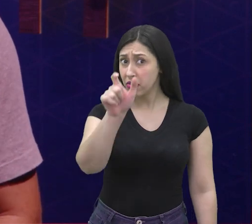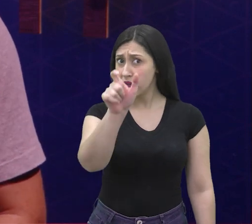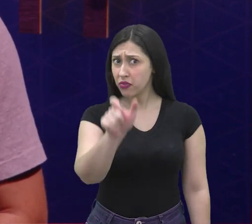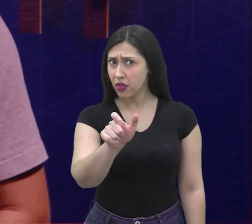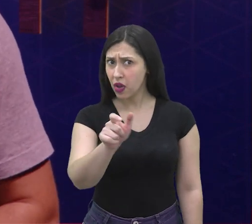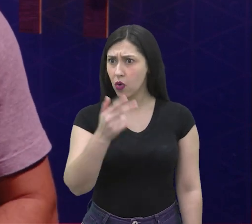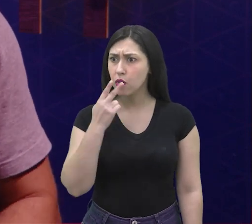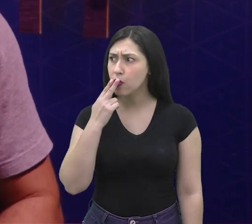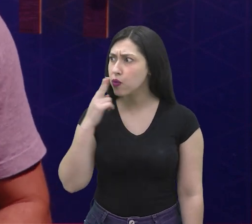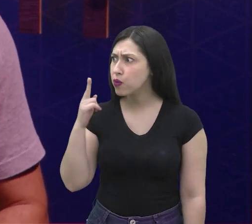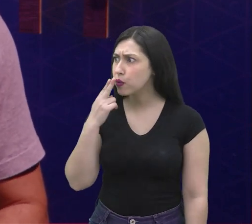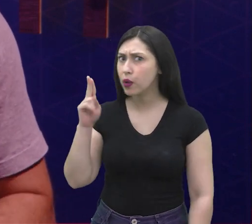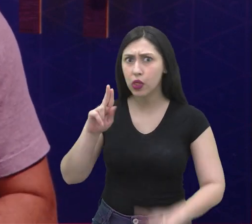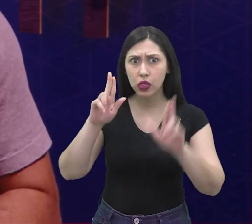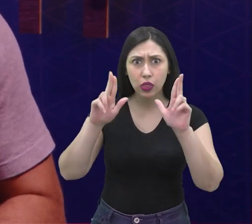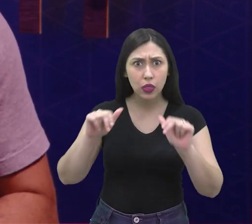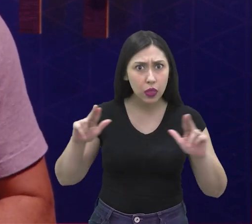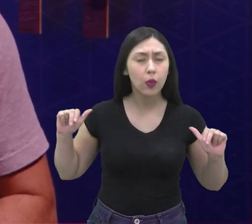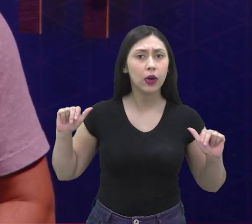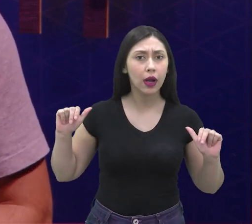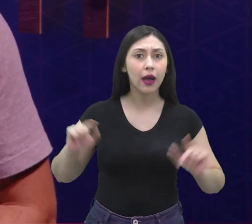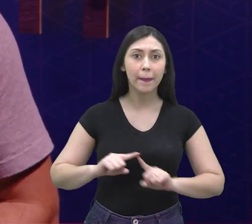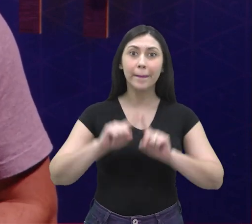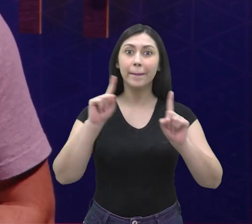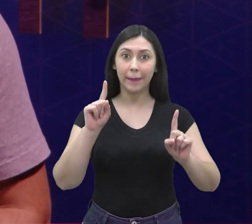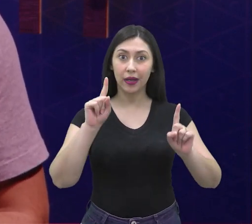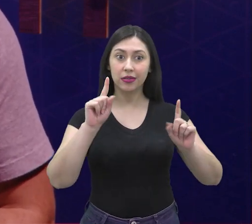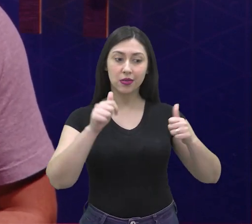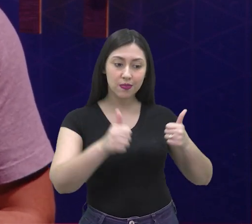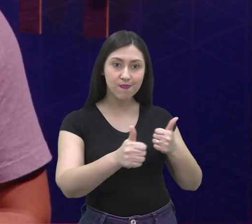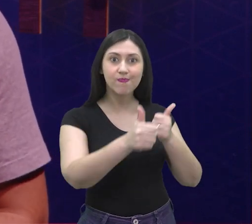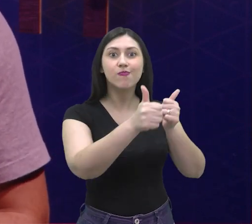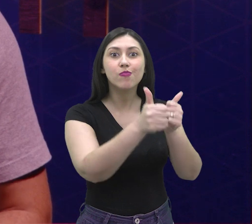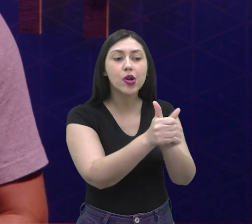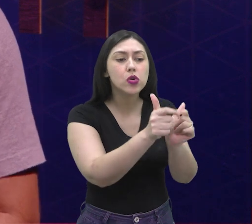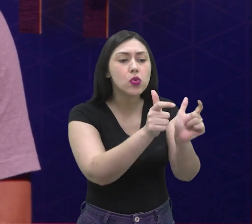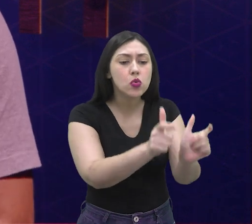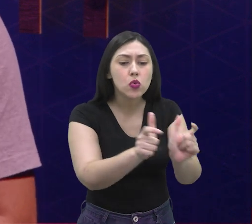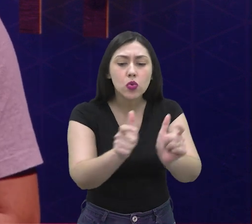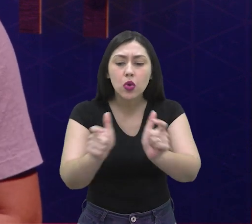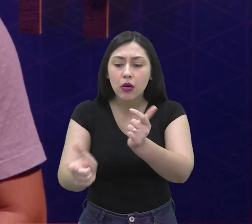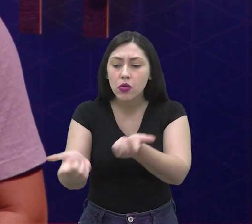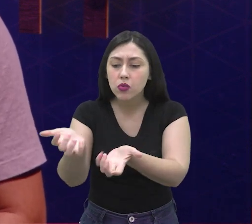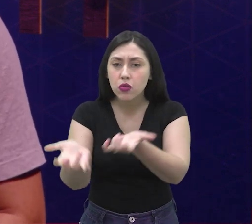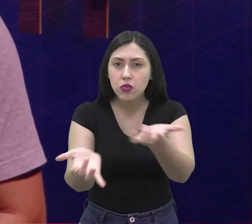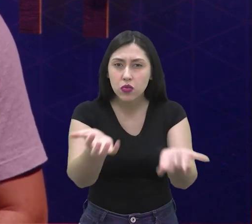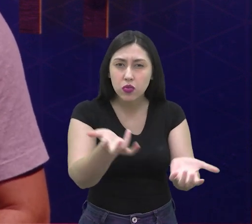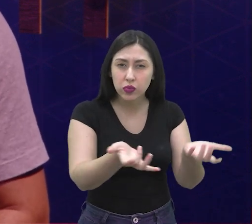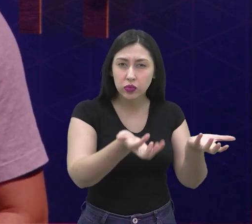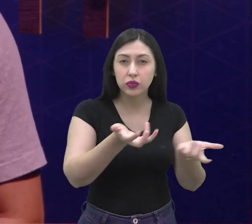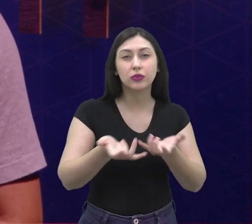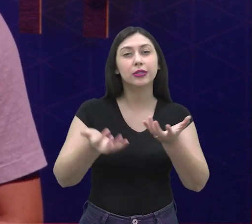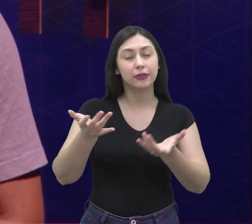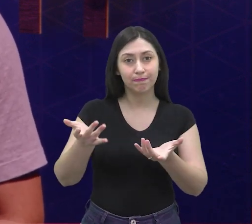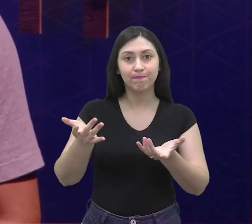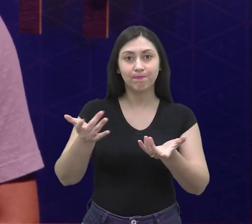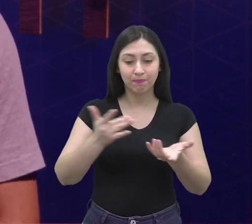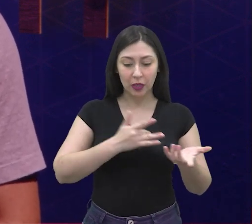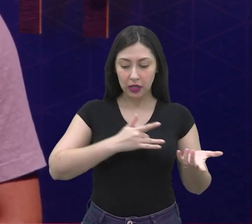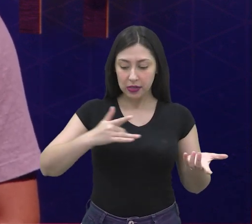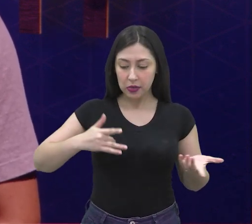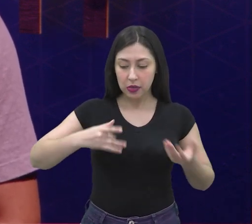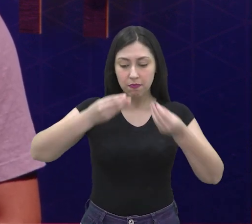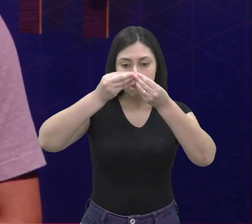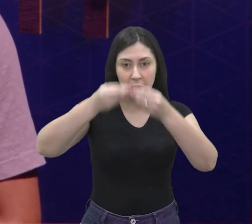Mesmo se você nunca fumou na vida, se você esteve próximo a algum foco de incêndio nos últimos meses, a